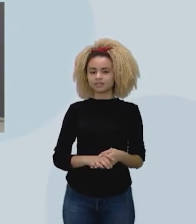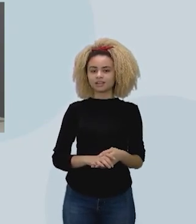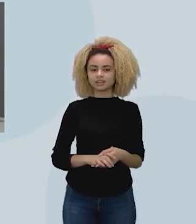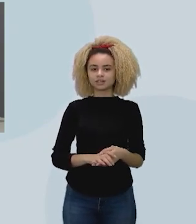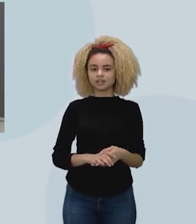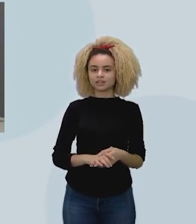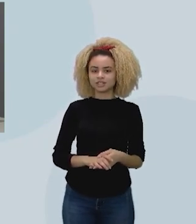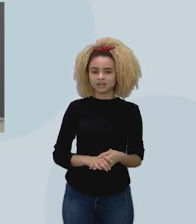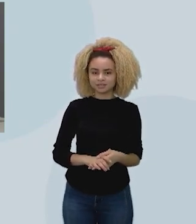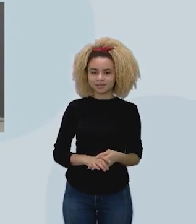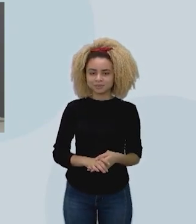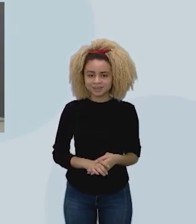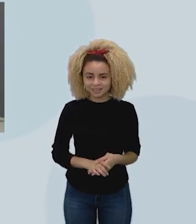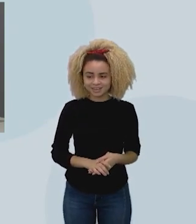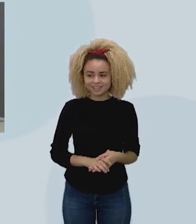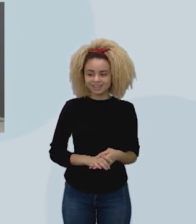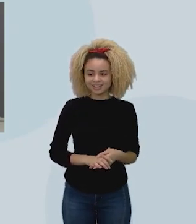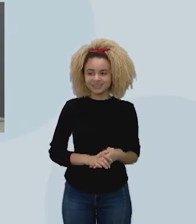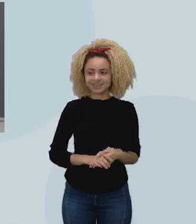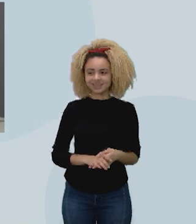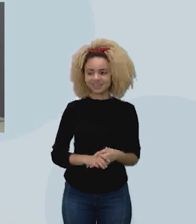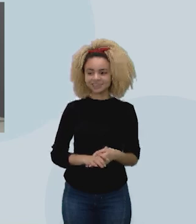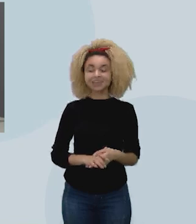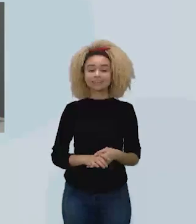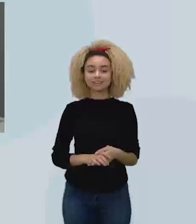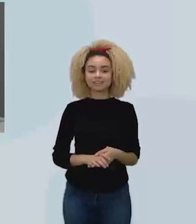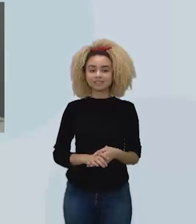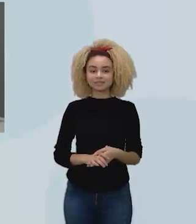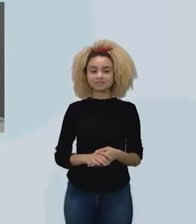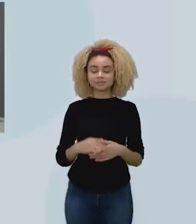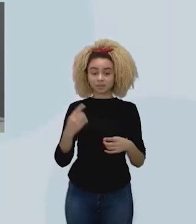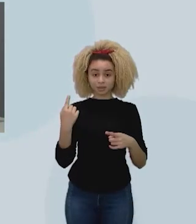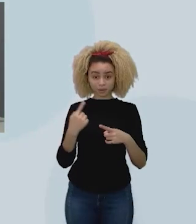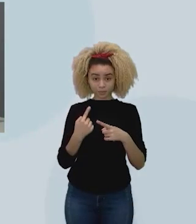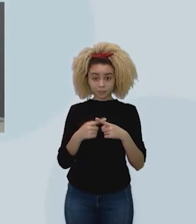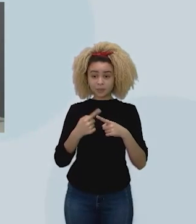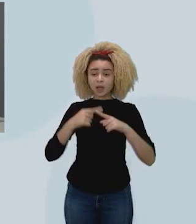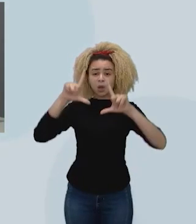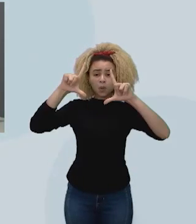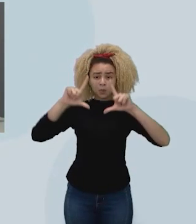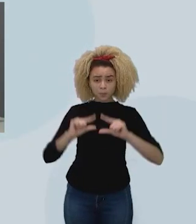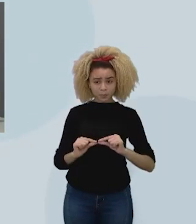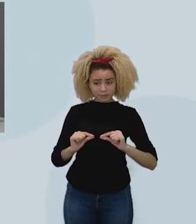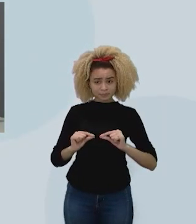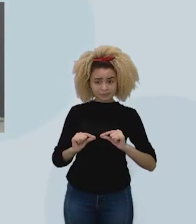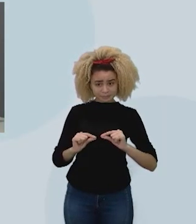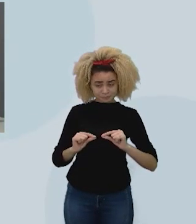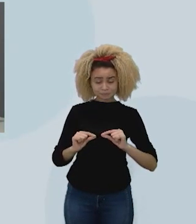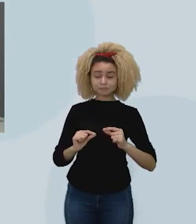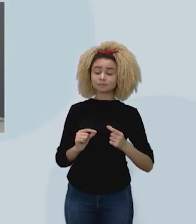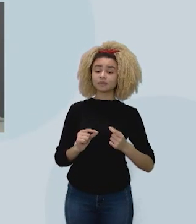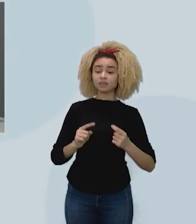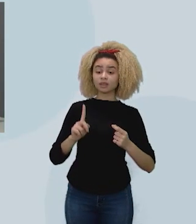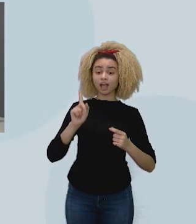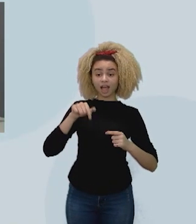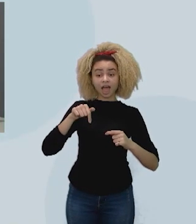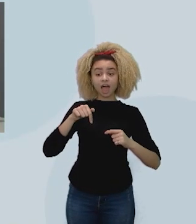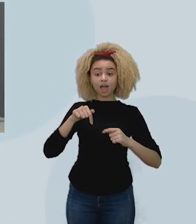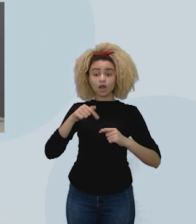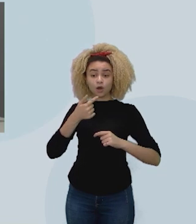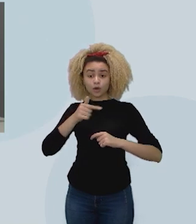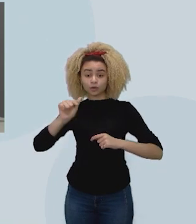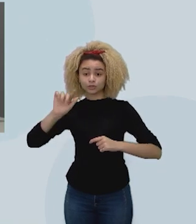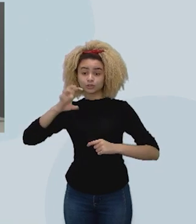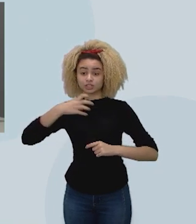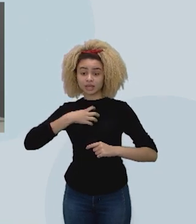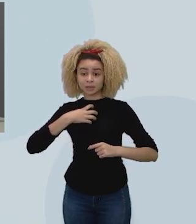do minimalismo artístico, né? Que tem tudo a ver com a pop art. Por quê? O minimalismo, gente, né? Ele é uma outra estética, mas